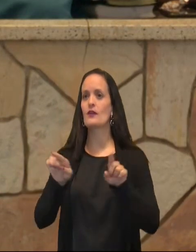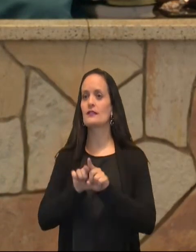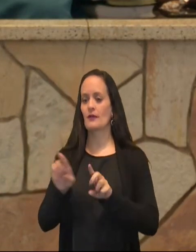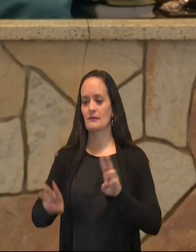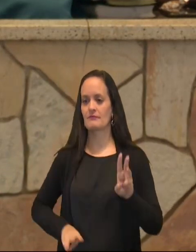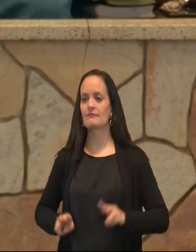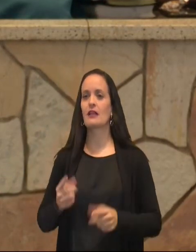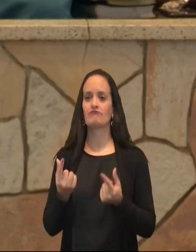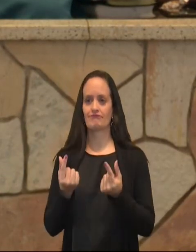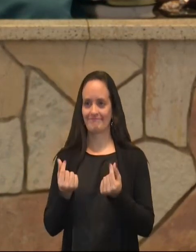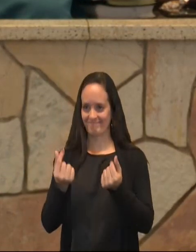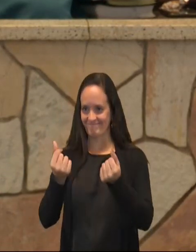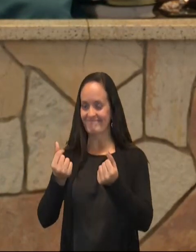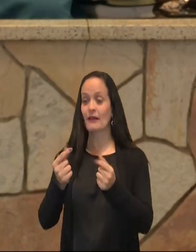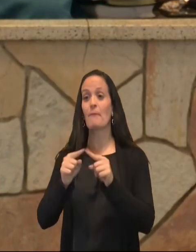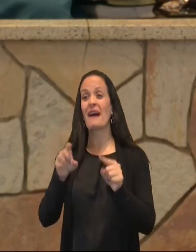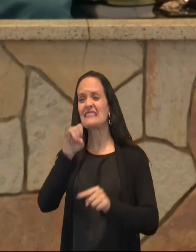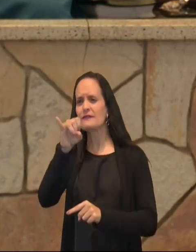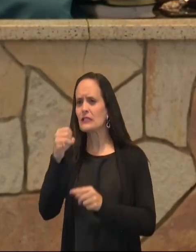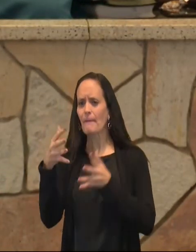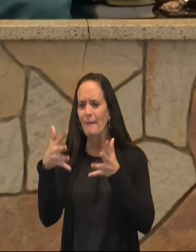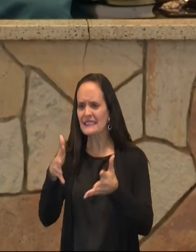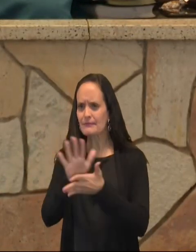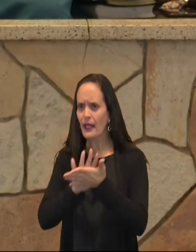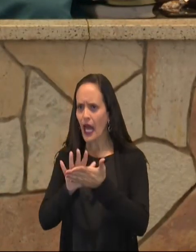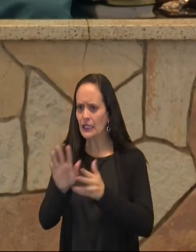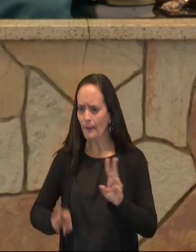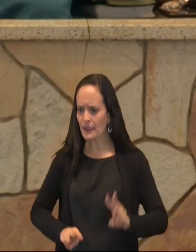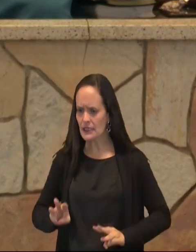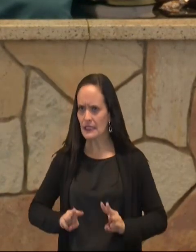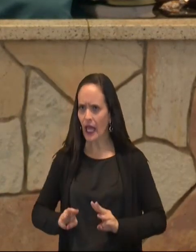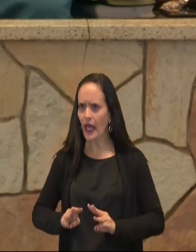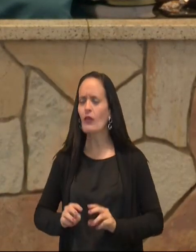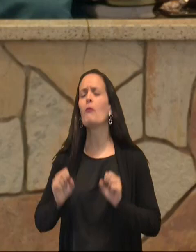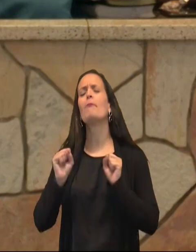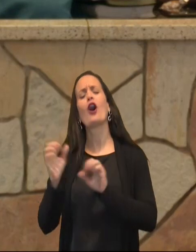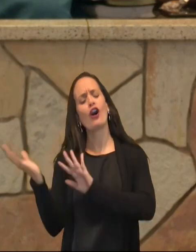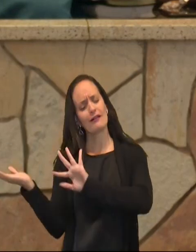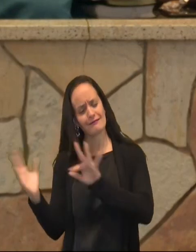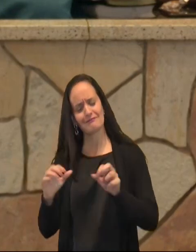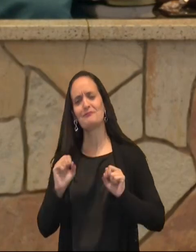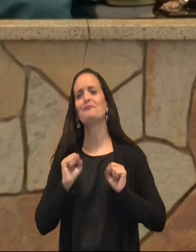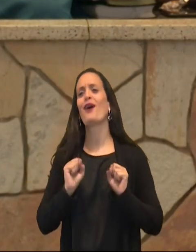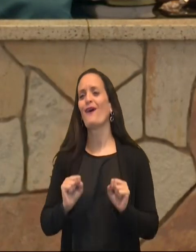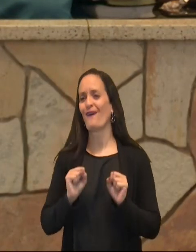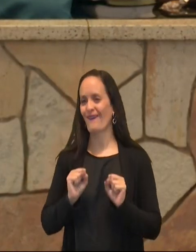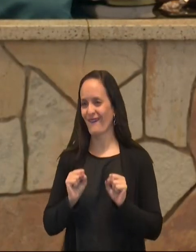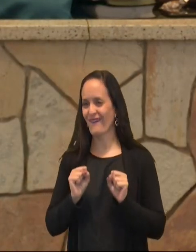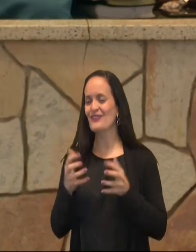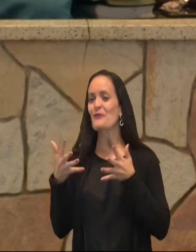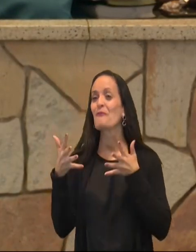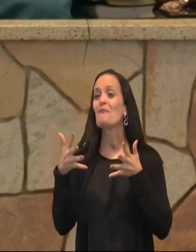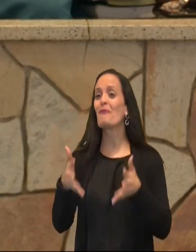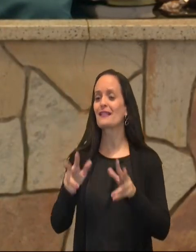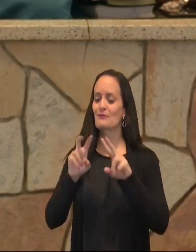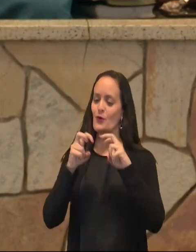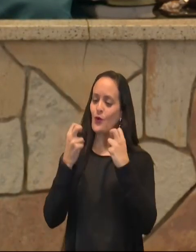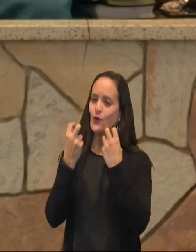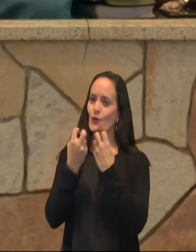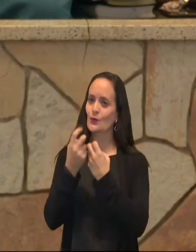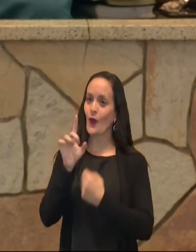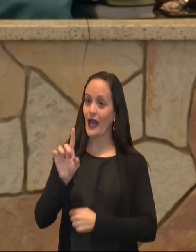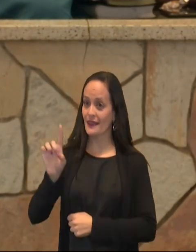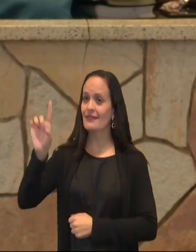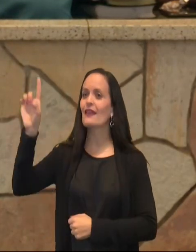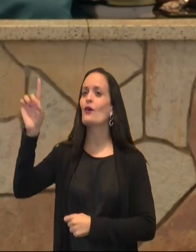é claro que, se você não faz parte de algum desses ministérios, os irmãos estão convocados e convidados a cultuarem a Deus conosco, que tem